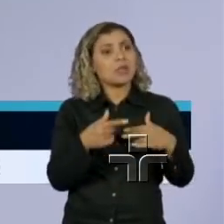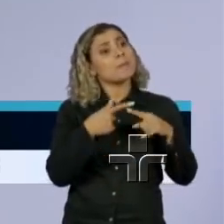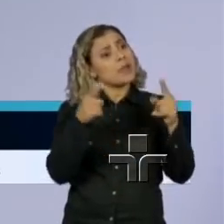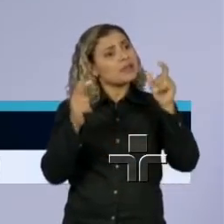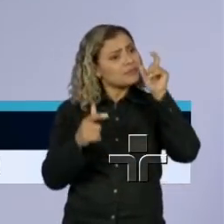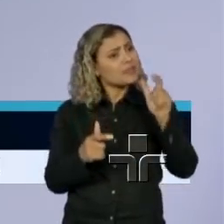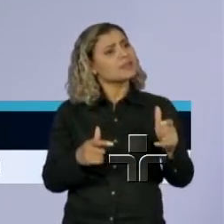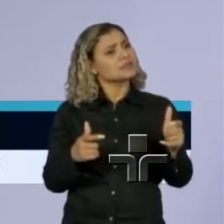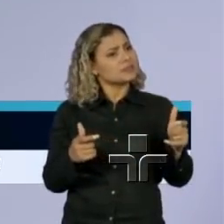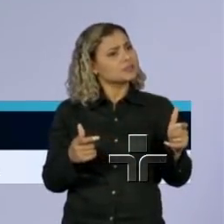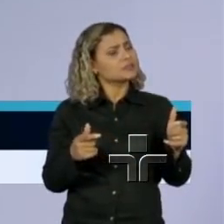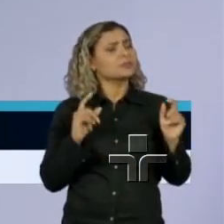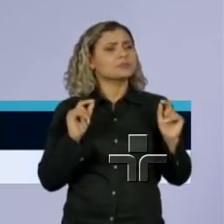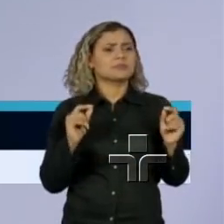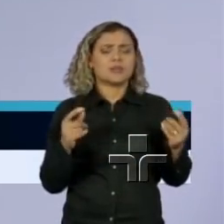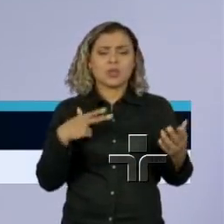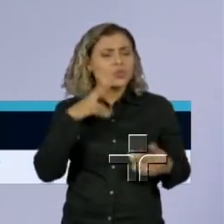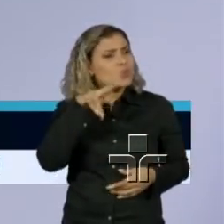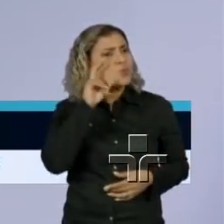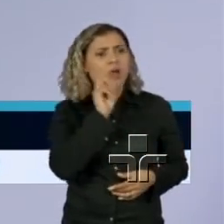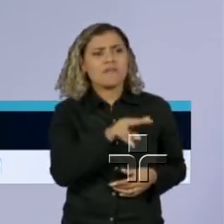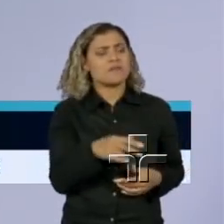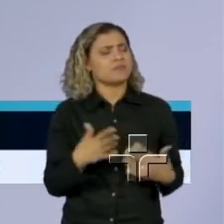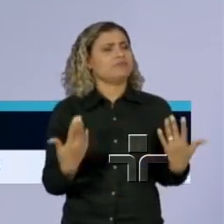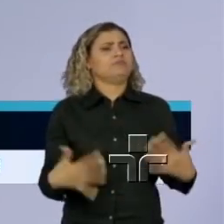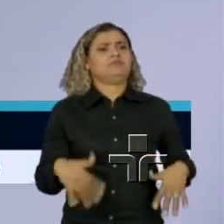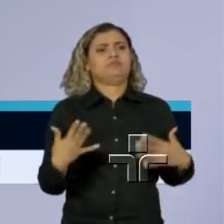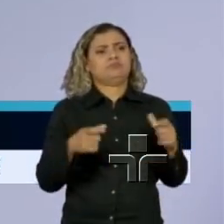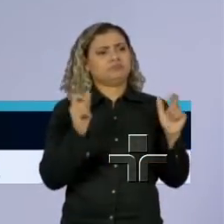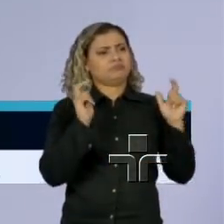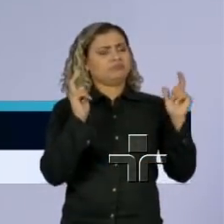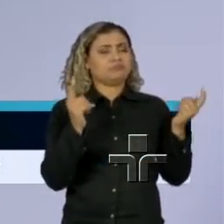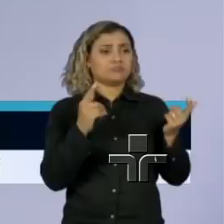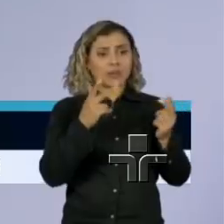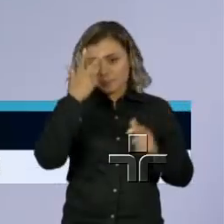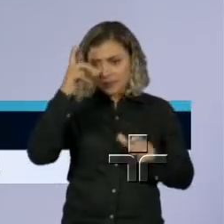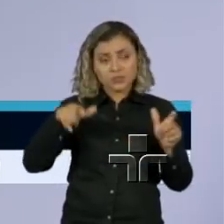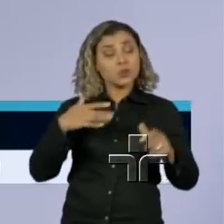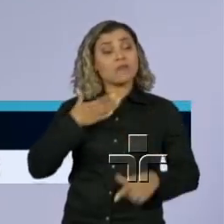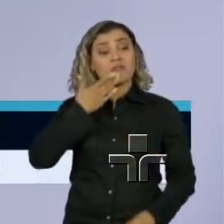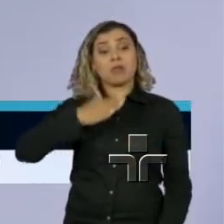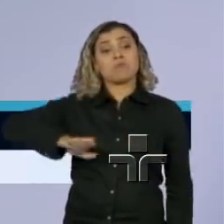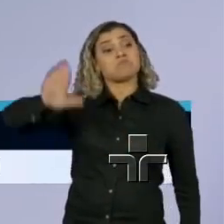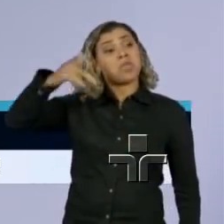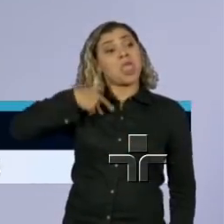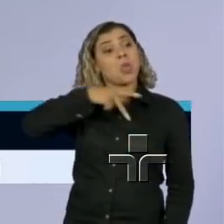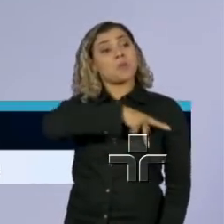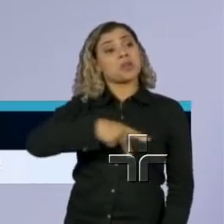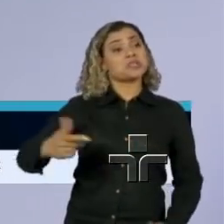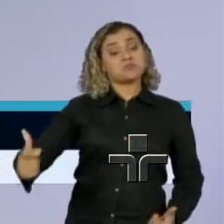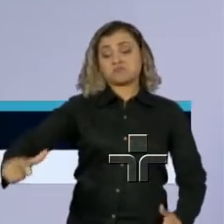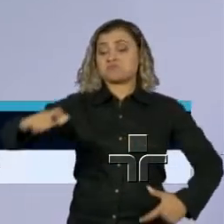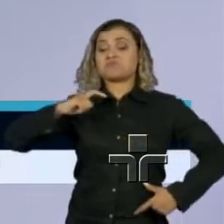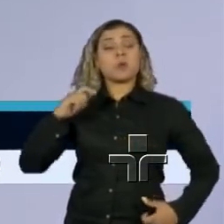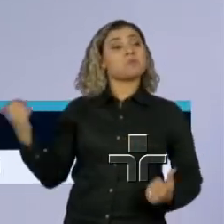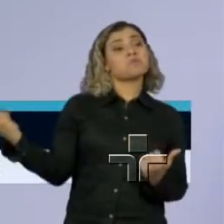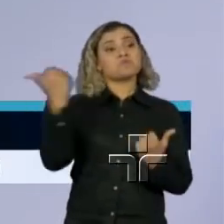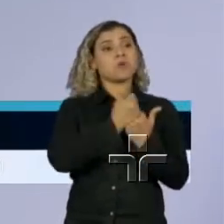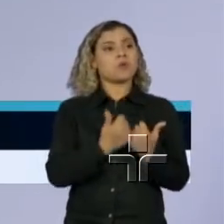interessante a situação, inédita, eu nunca vi isso acontecer, alguém dizer, eu sou o presidente da República,